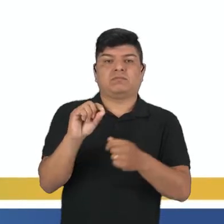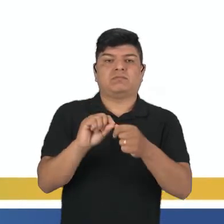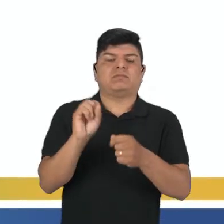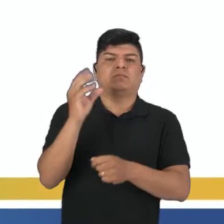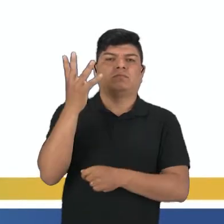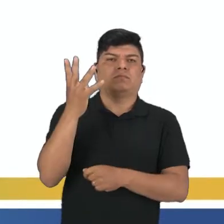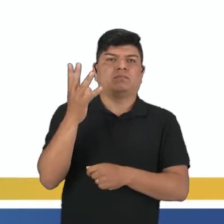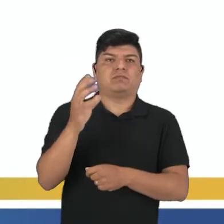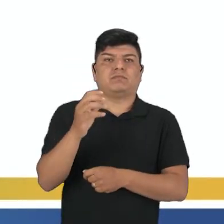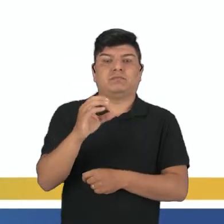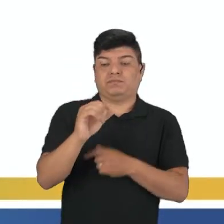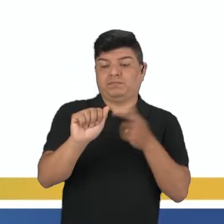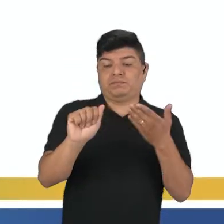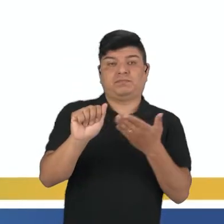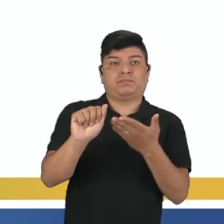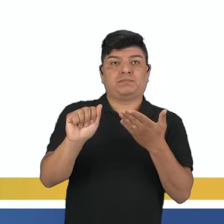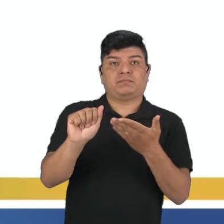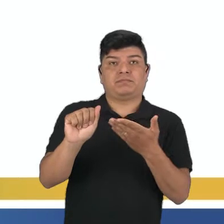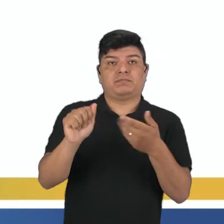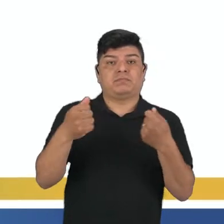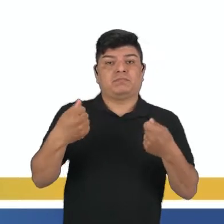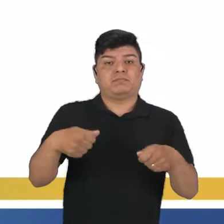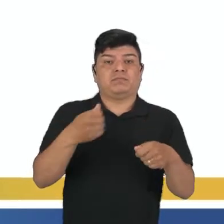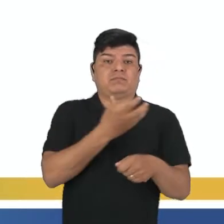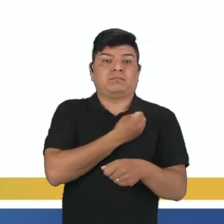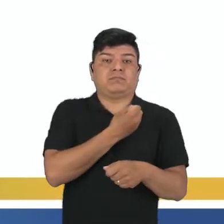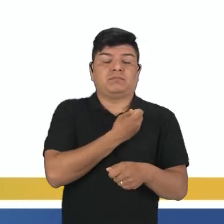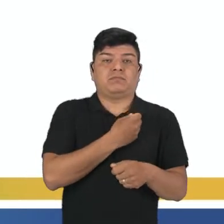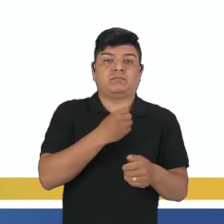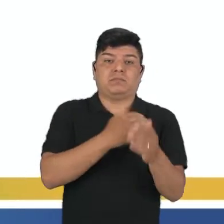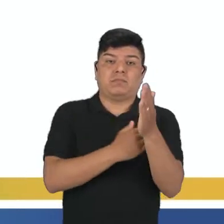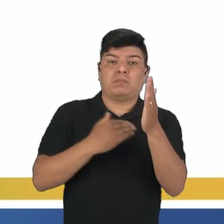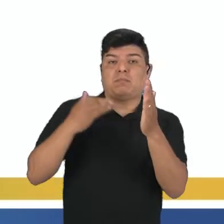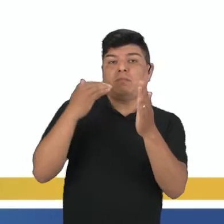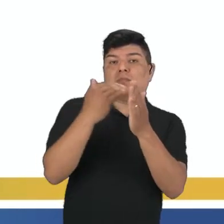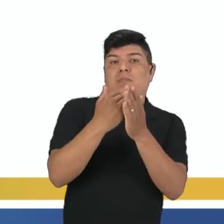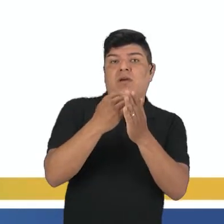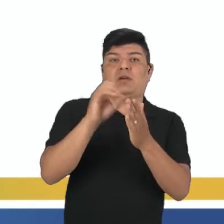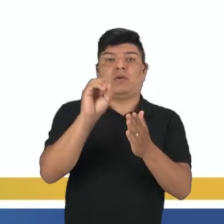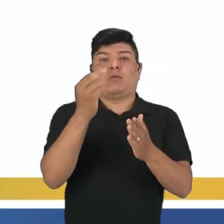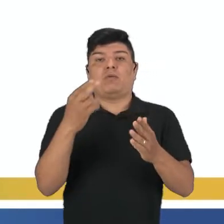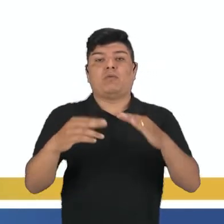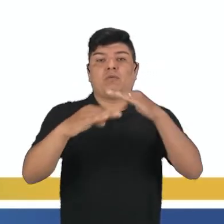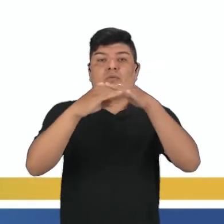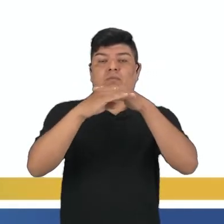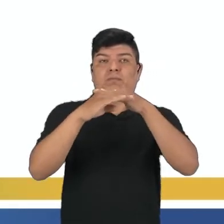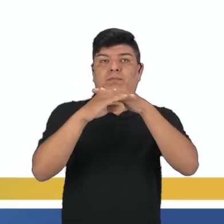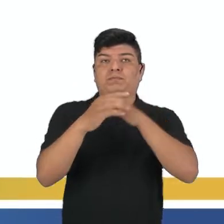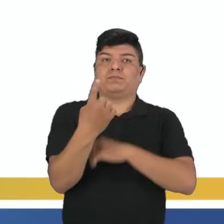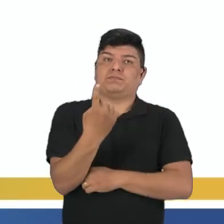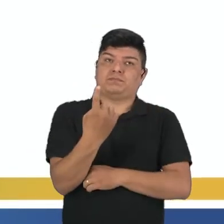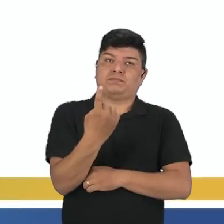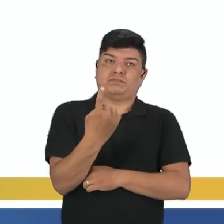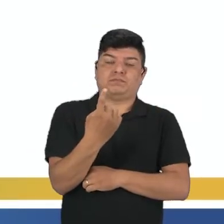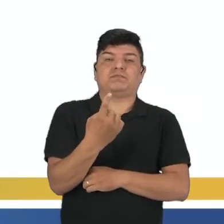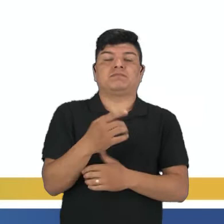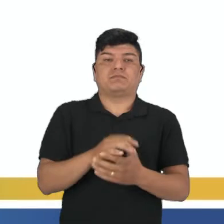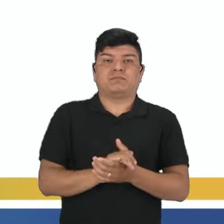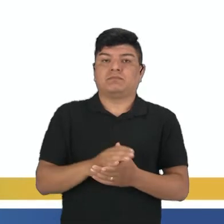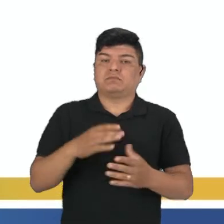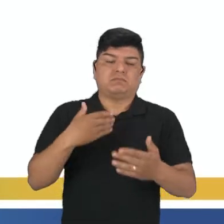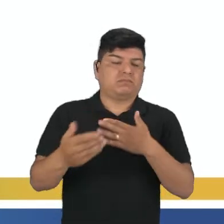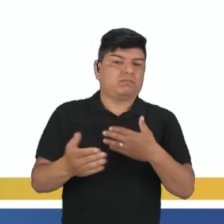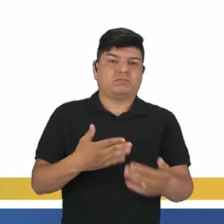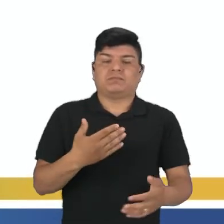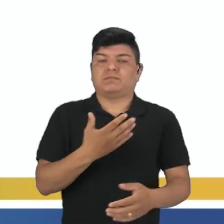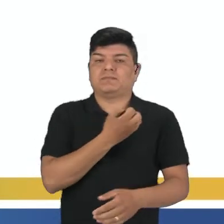que vai acontecer? Esse A aí, ele vai ter que ser um número maior ou igual que 1 e menor do que 10. Então, gente, qualquer número que a